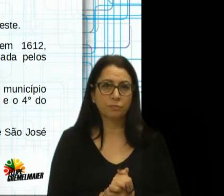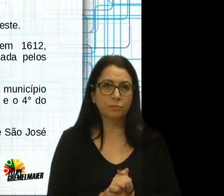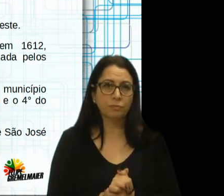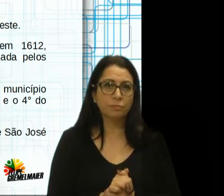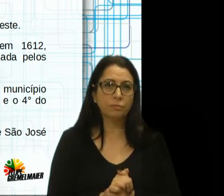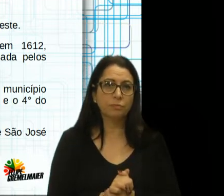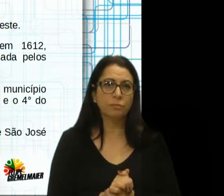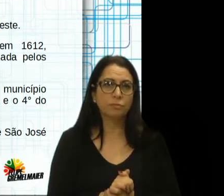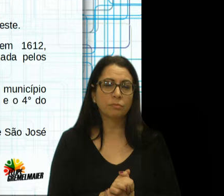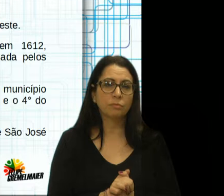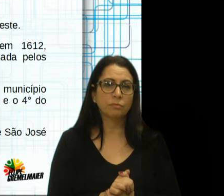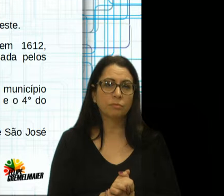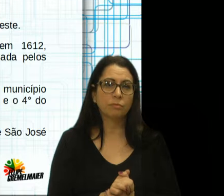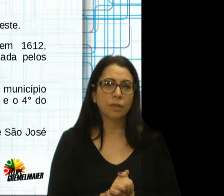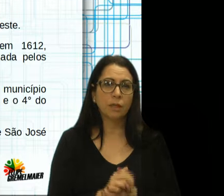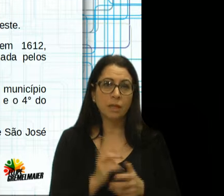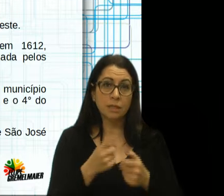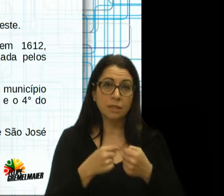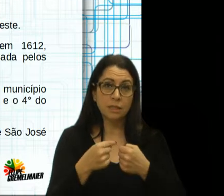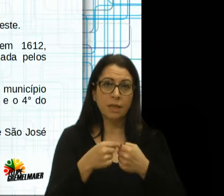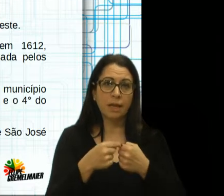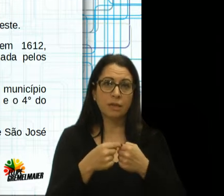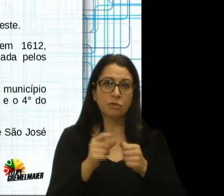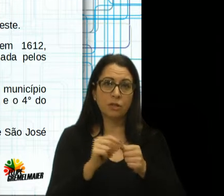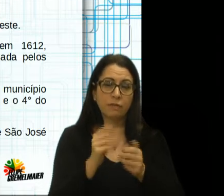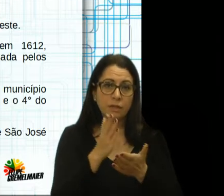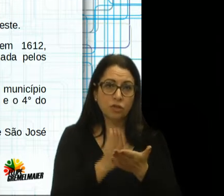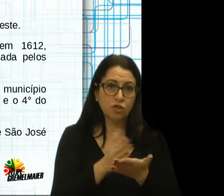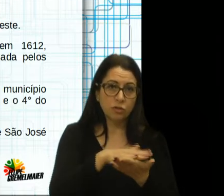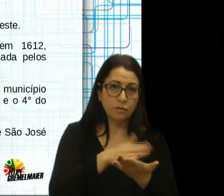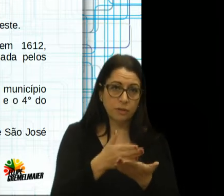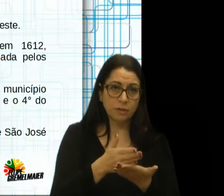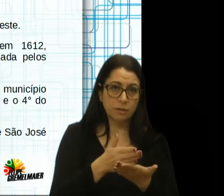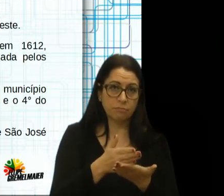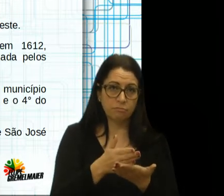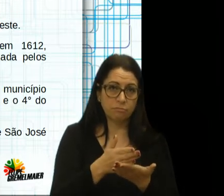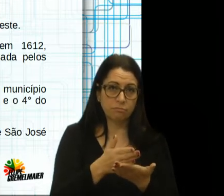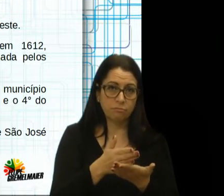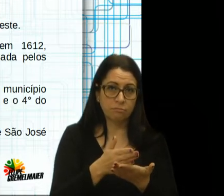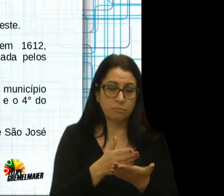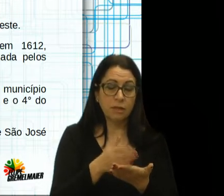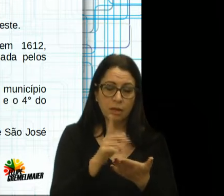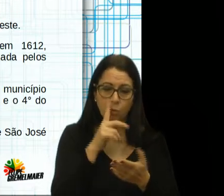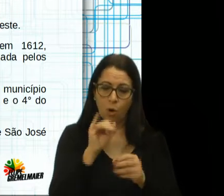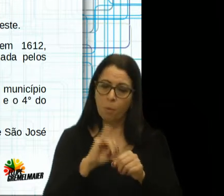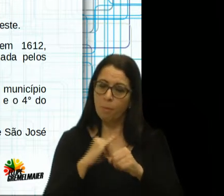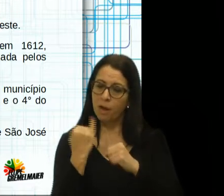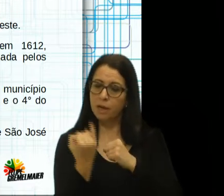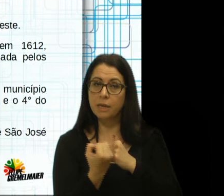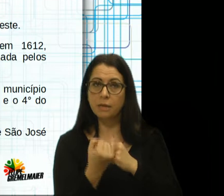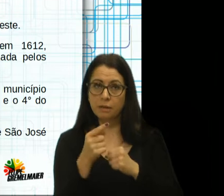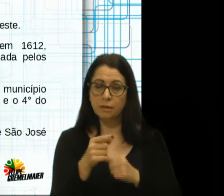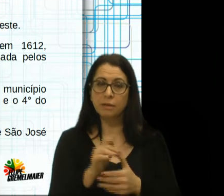tópico, das cidades que São Luís faz divisa, porque São Luís é uma ilha,